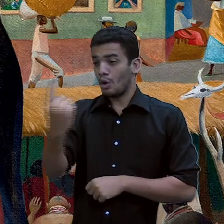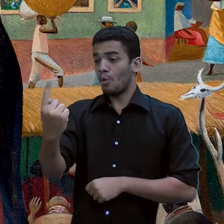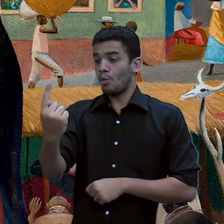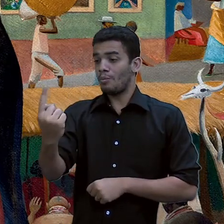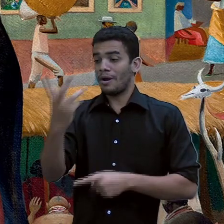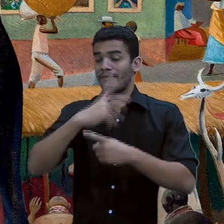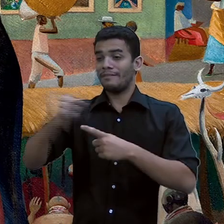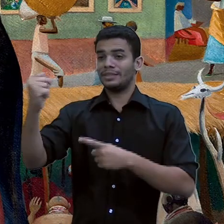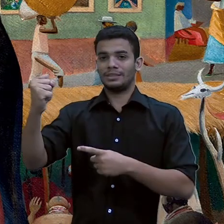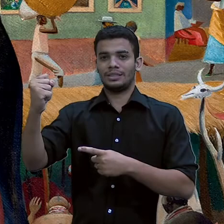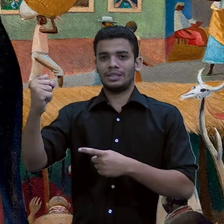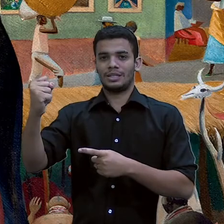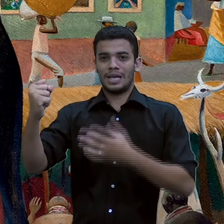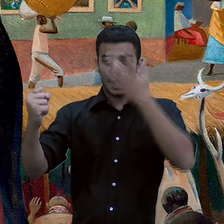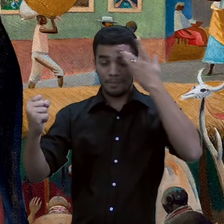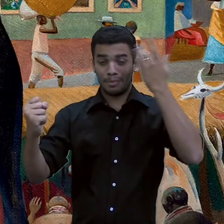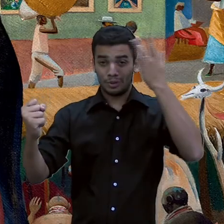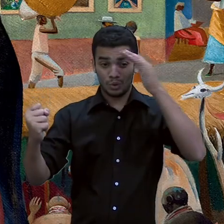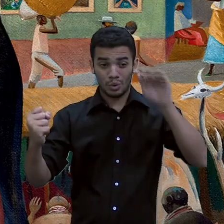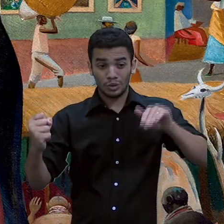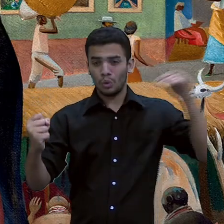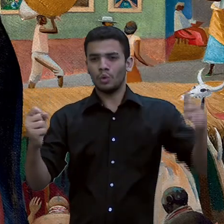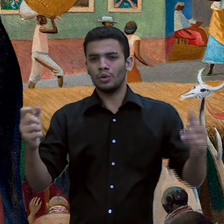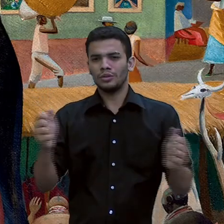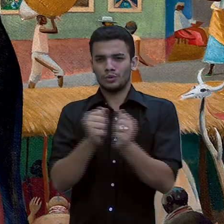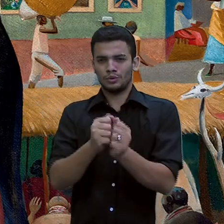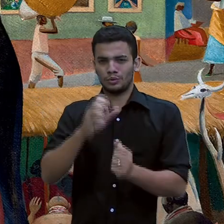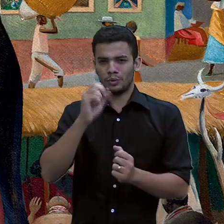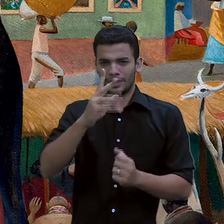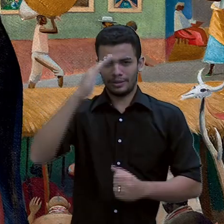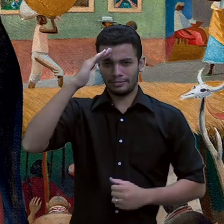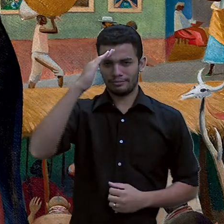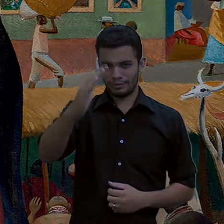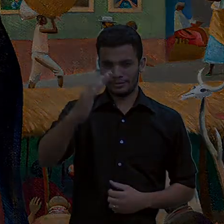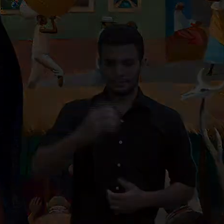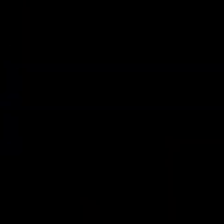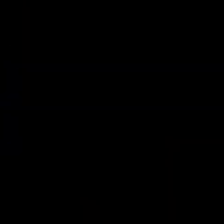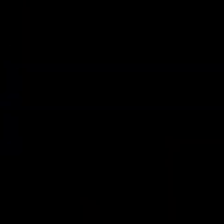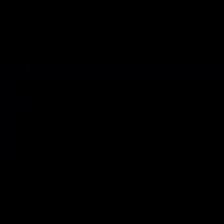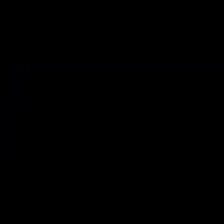todos nós venceremos. Até a próxima aula. Chega de ser menina com